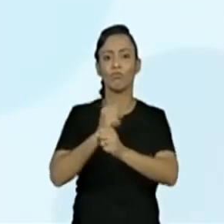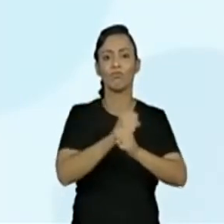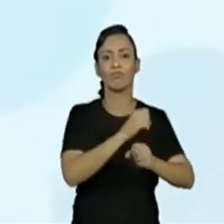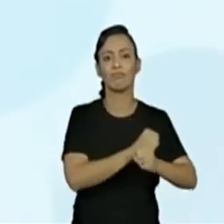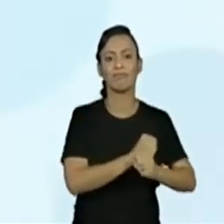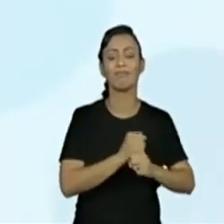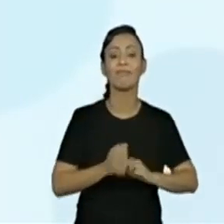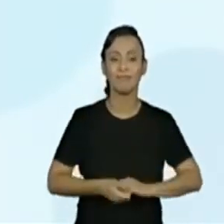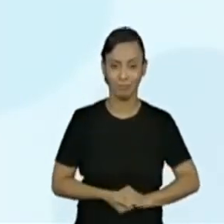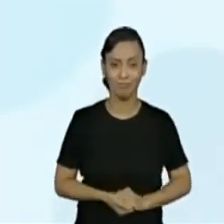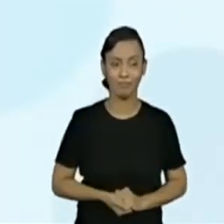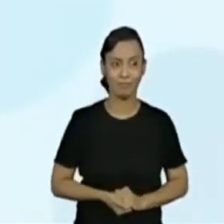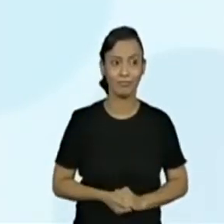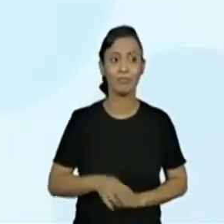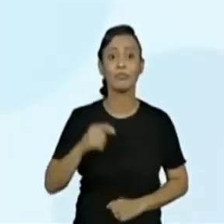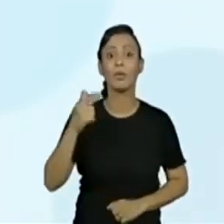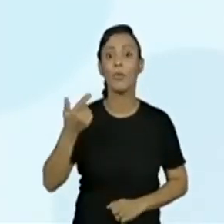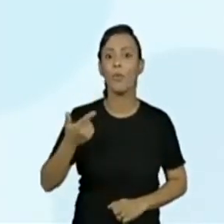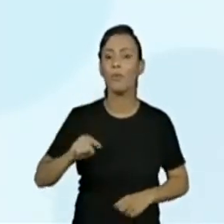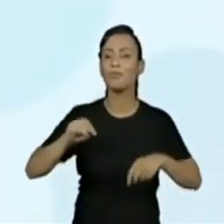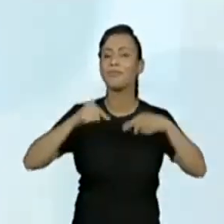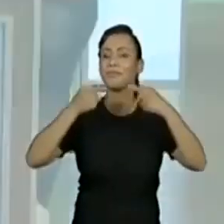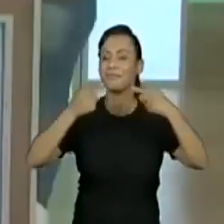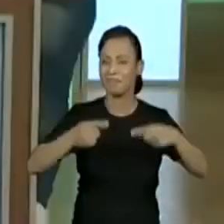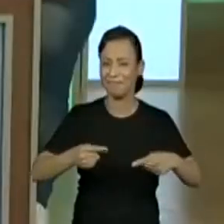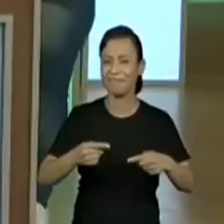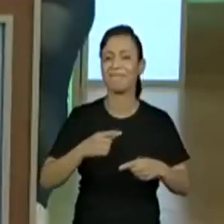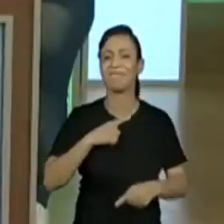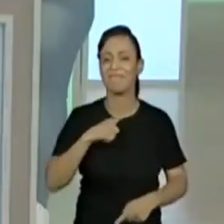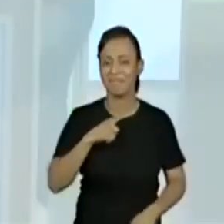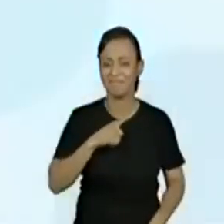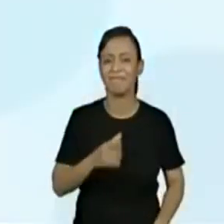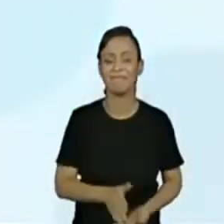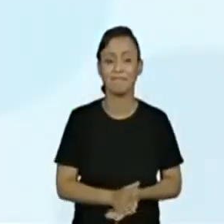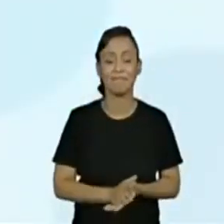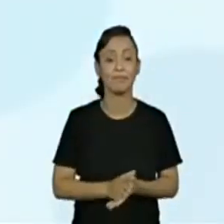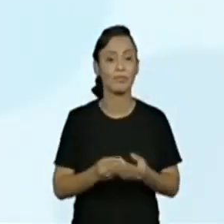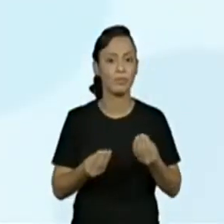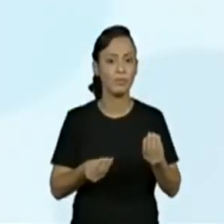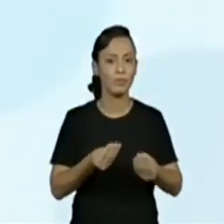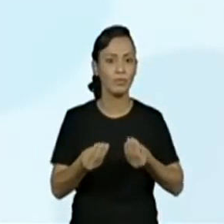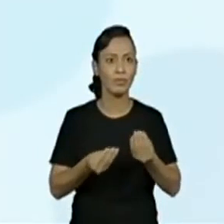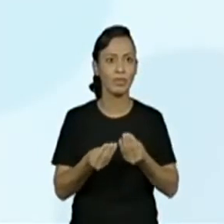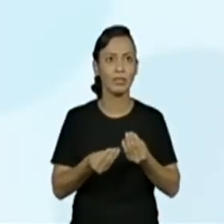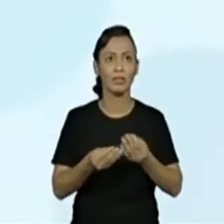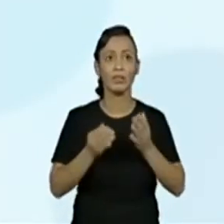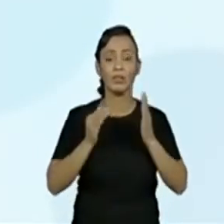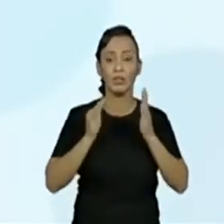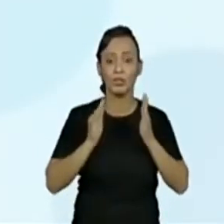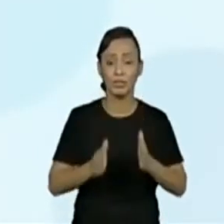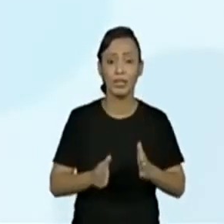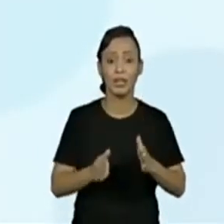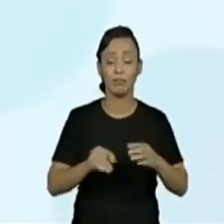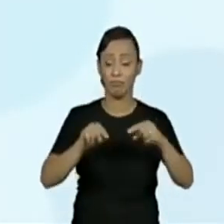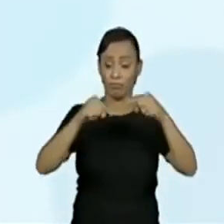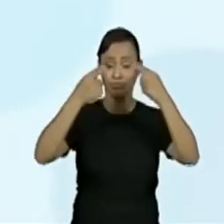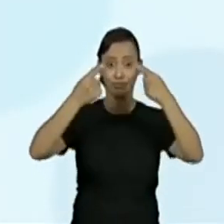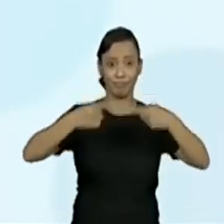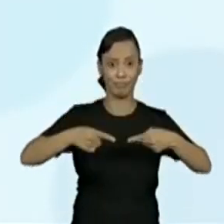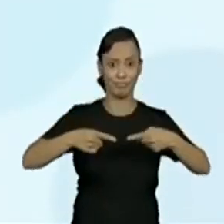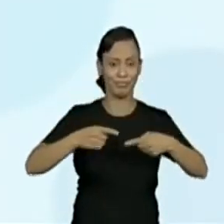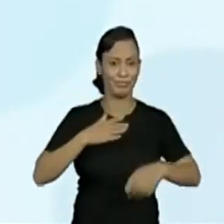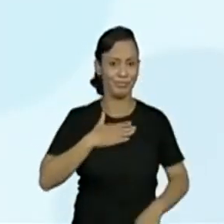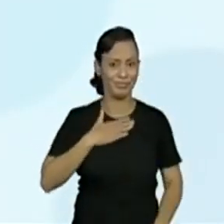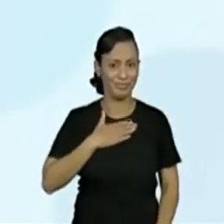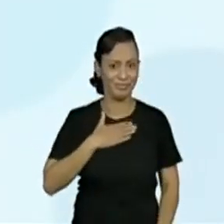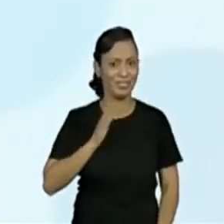lá que nós temos ainda mais um desafio, olha. Na quarta vez, então, a professora lançou aí quatro desafios, não é?